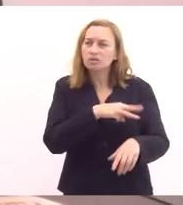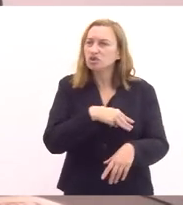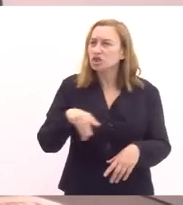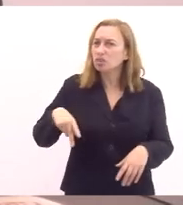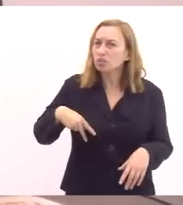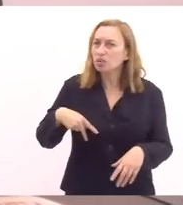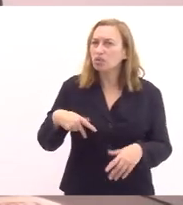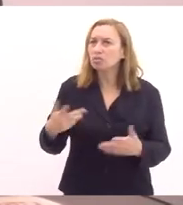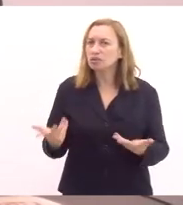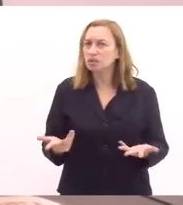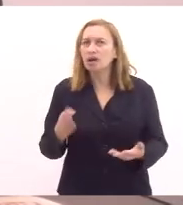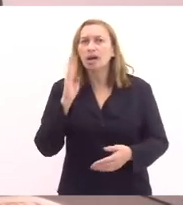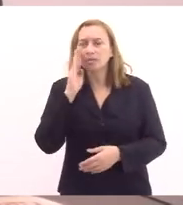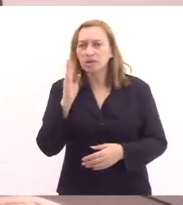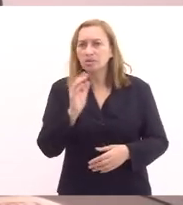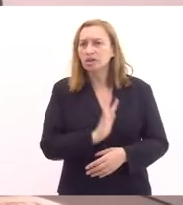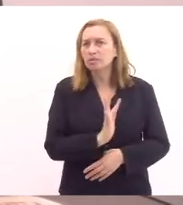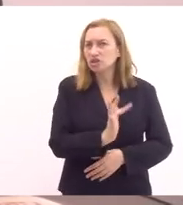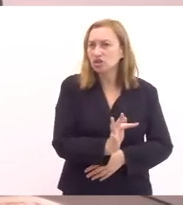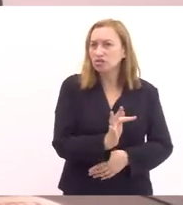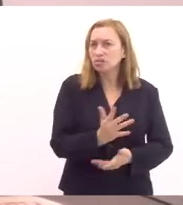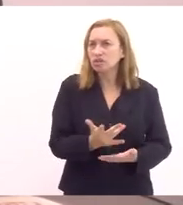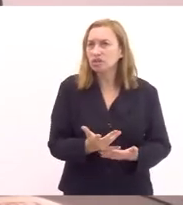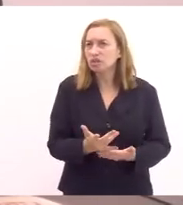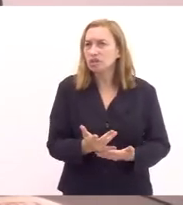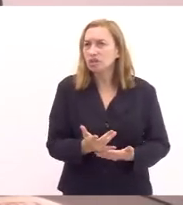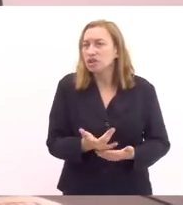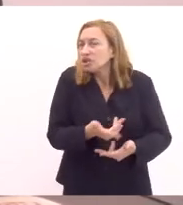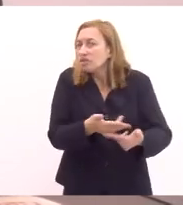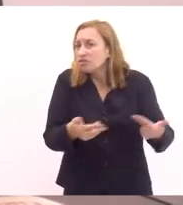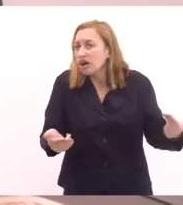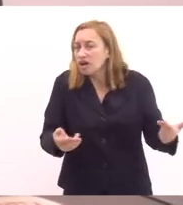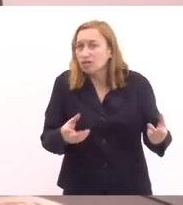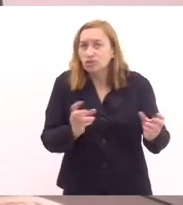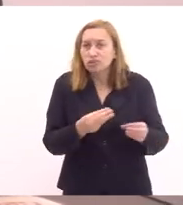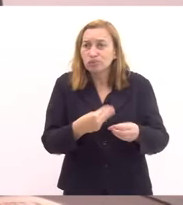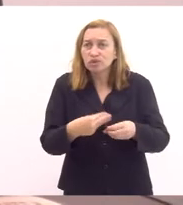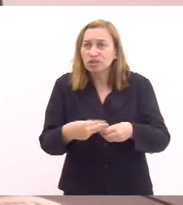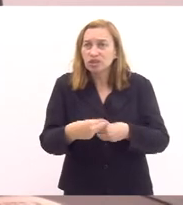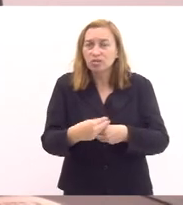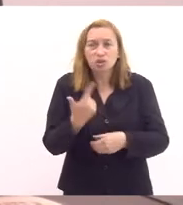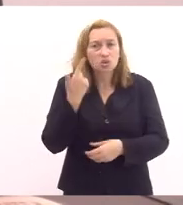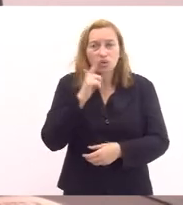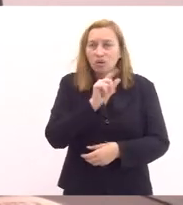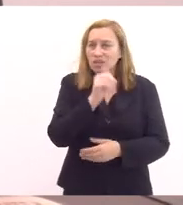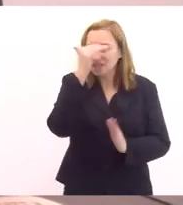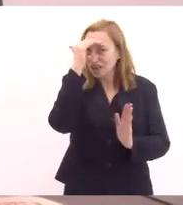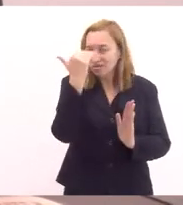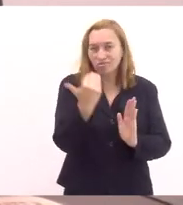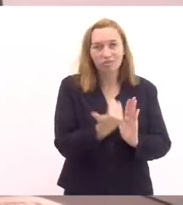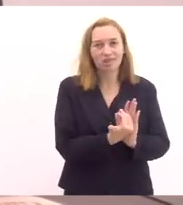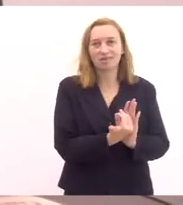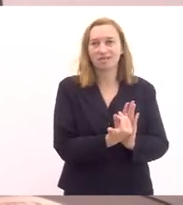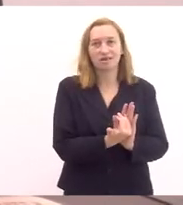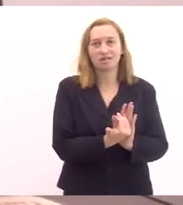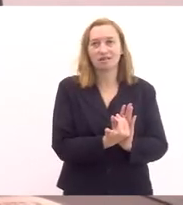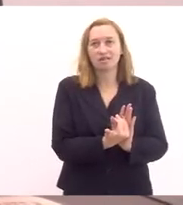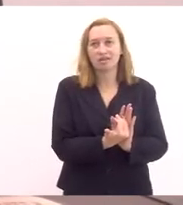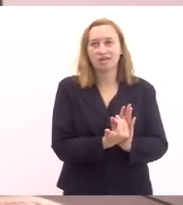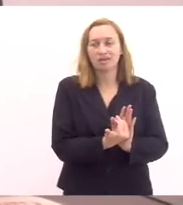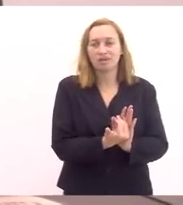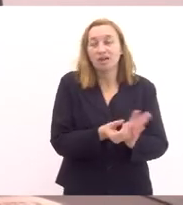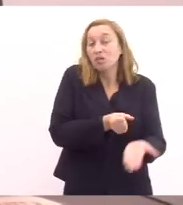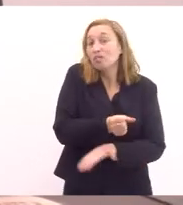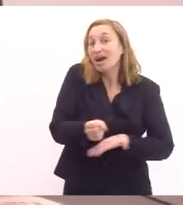Ministério Público É principalmente na baixada fluminense diversos municípios que não conseguem cumprir né esse esse